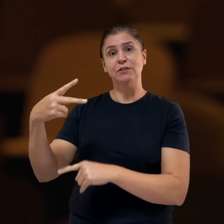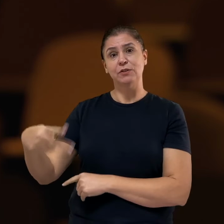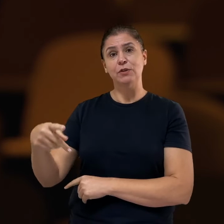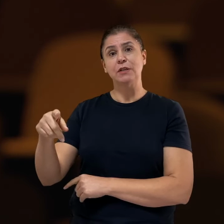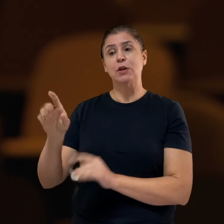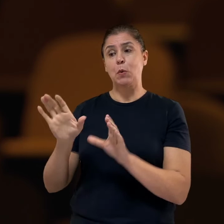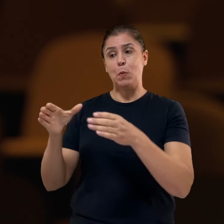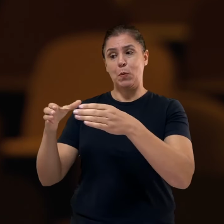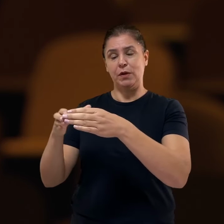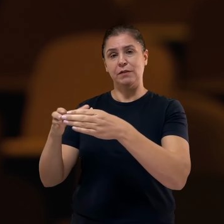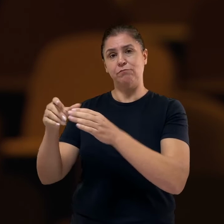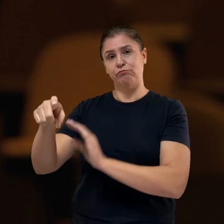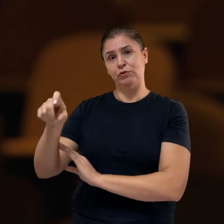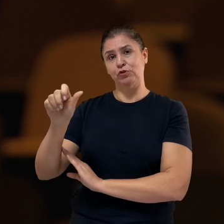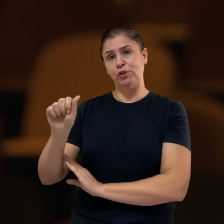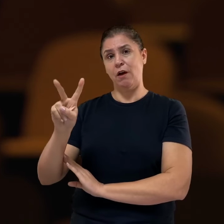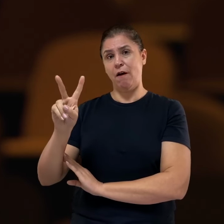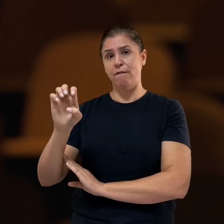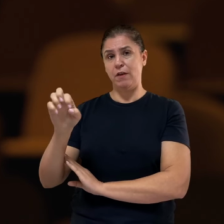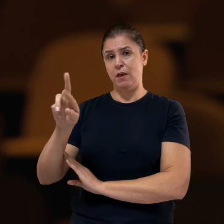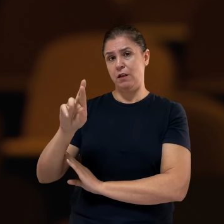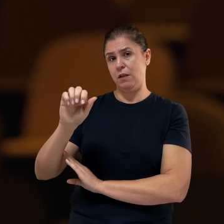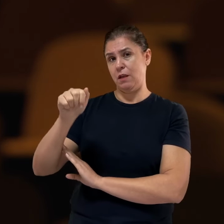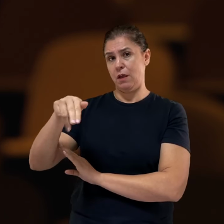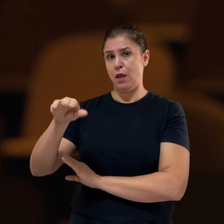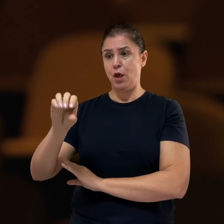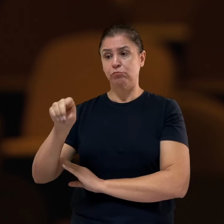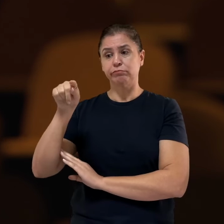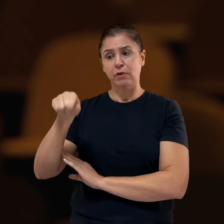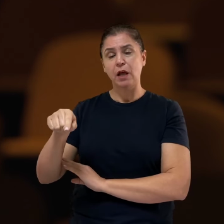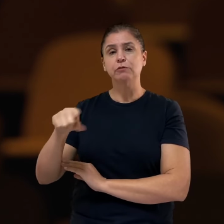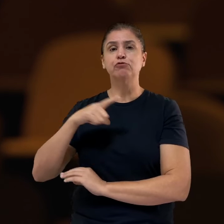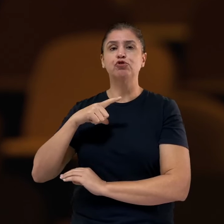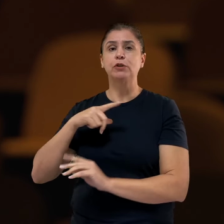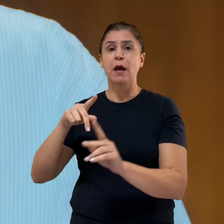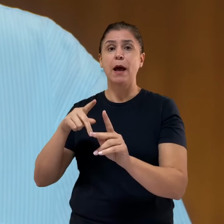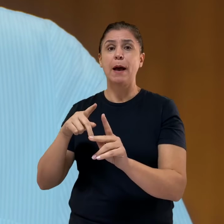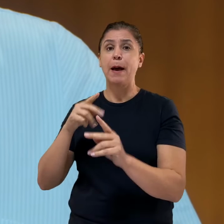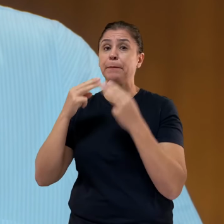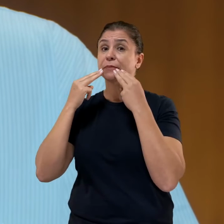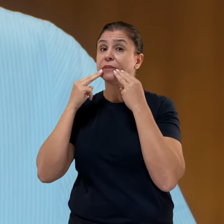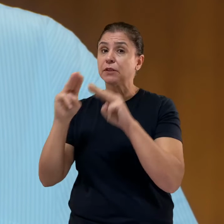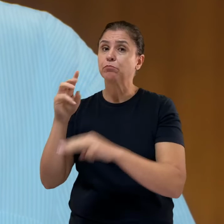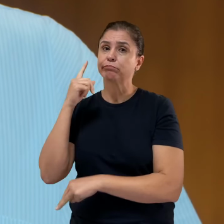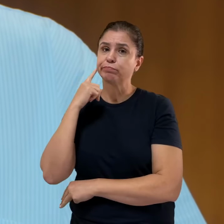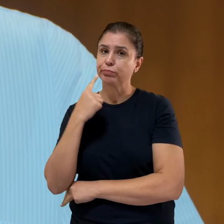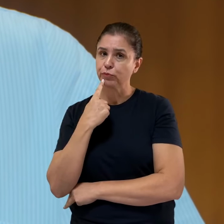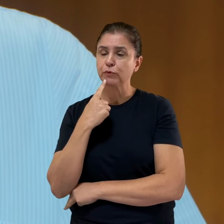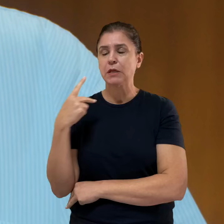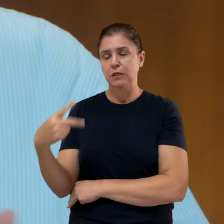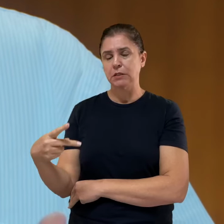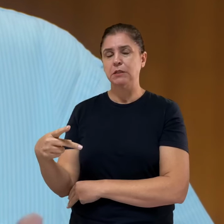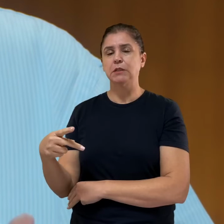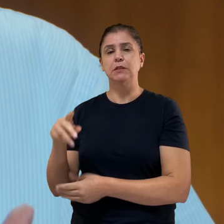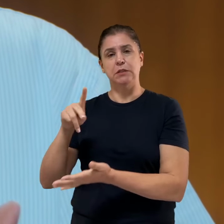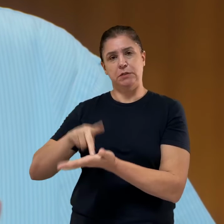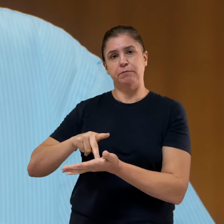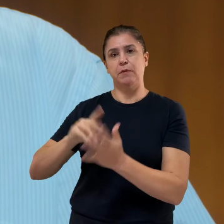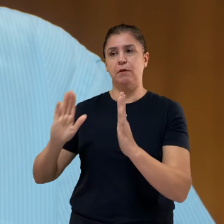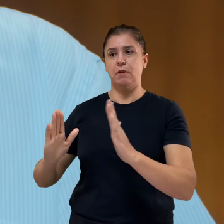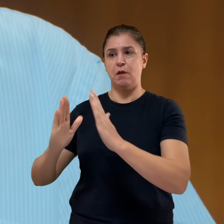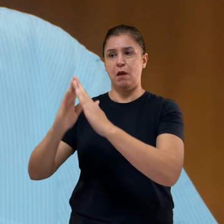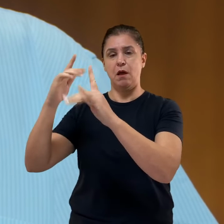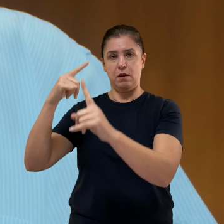chaveirianos, a congregação dos chaveirianos, mas daí a missão para os surdos. Exato. A paróquia que